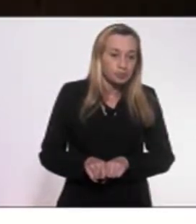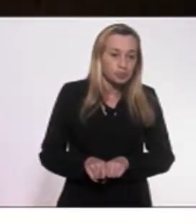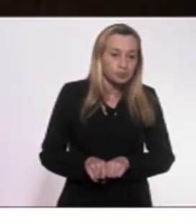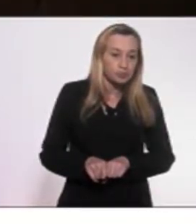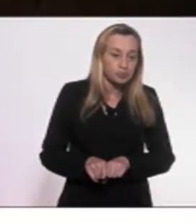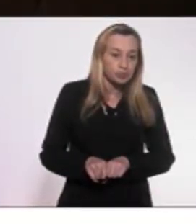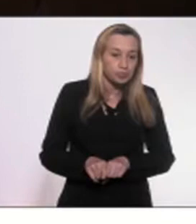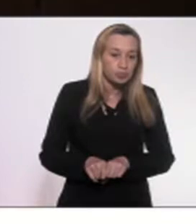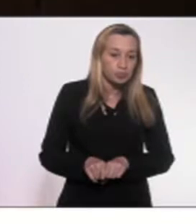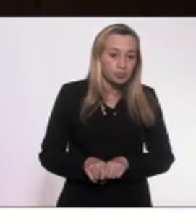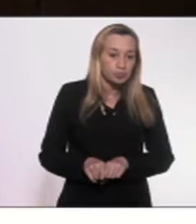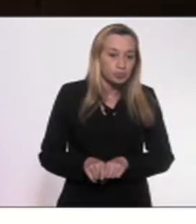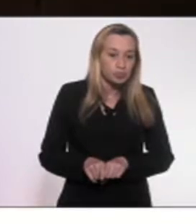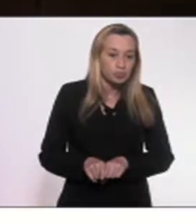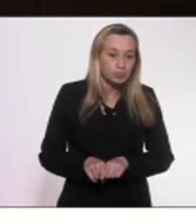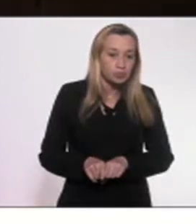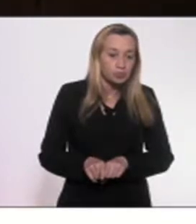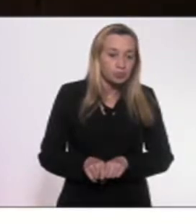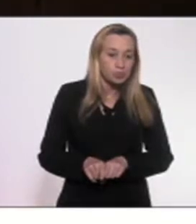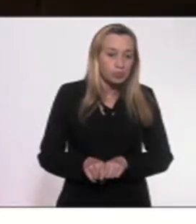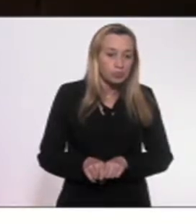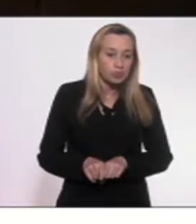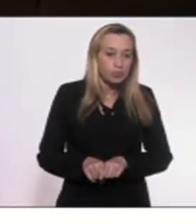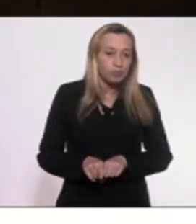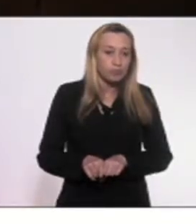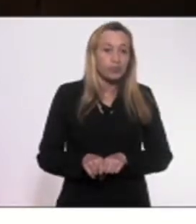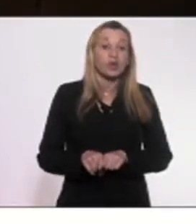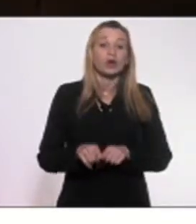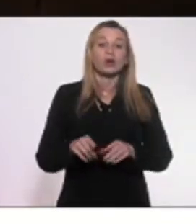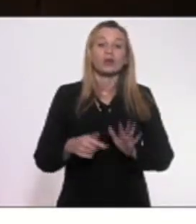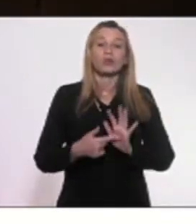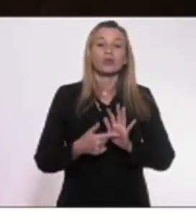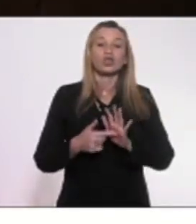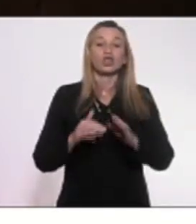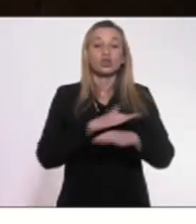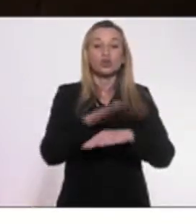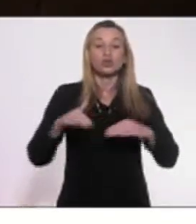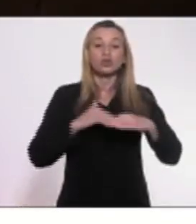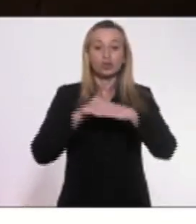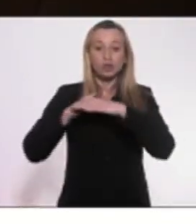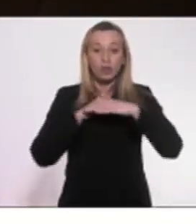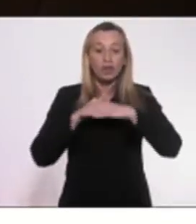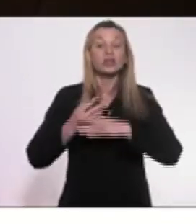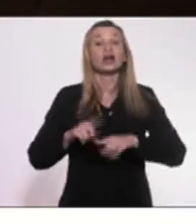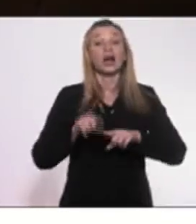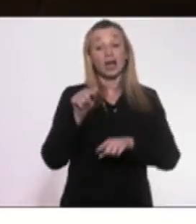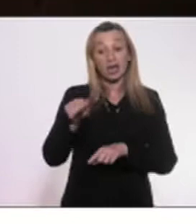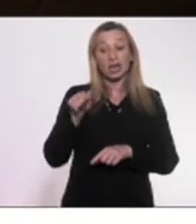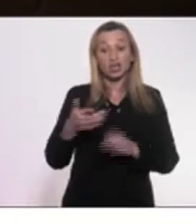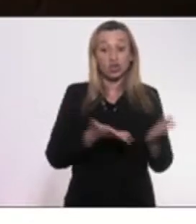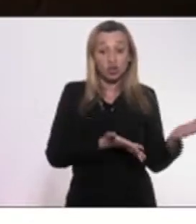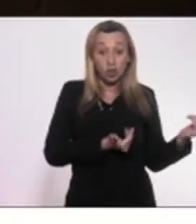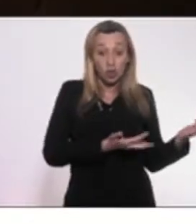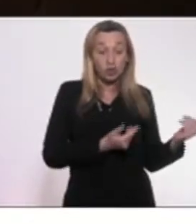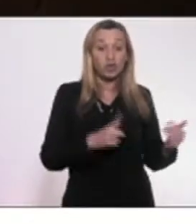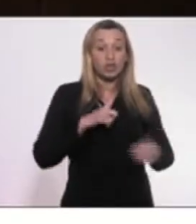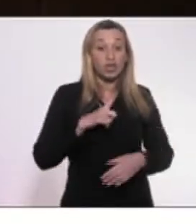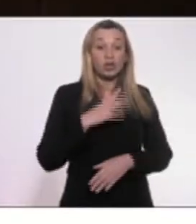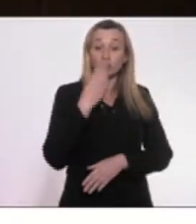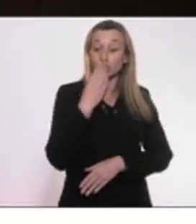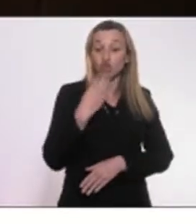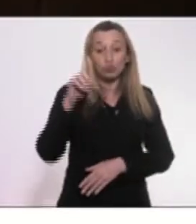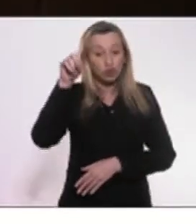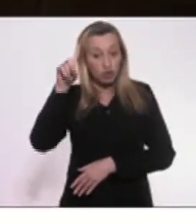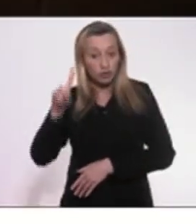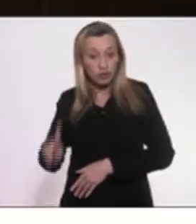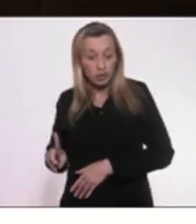é tratar os diferentes, os desiguais, com desigualdade. Então, aqueles jovens que têm algum tipo de